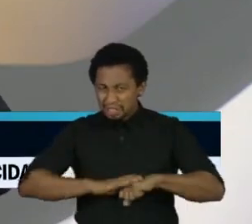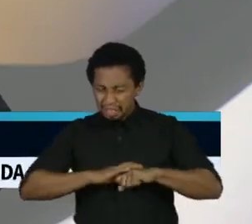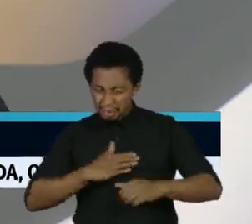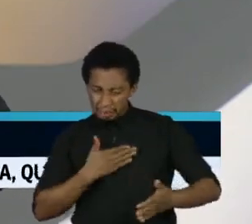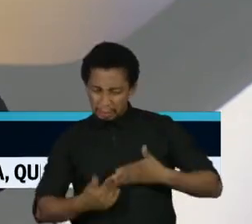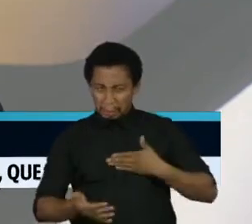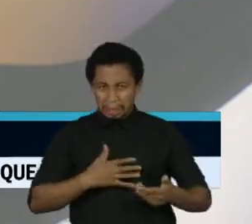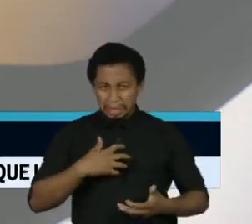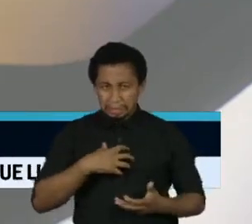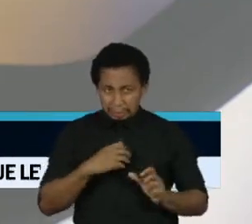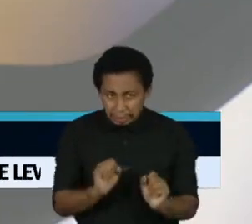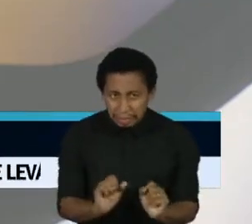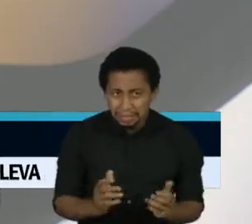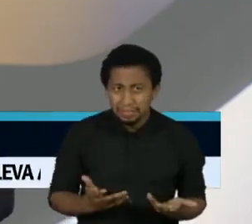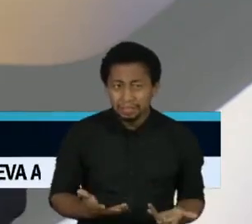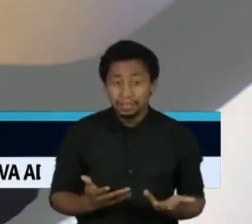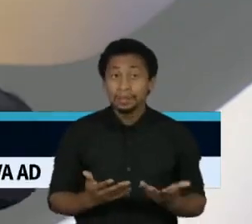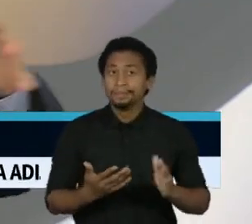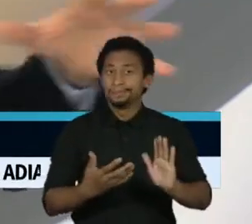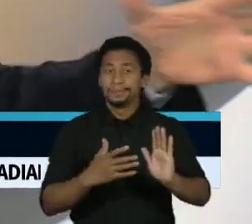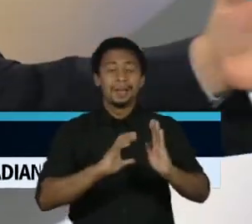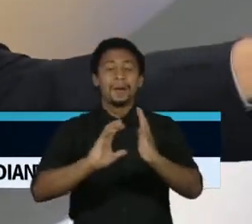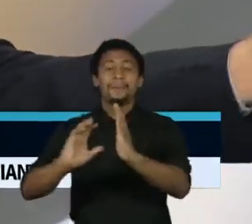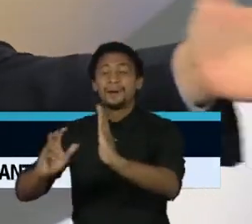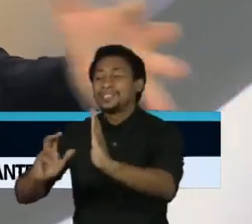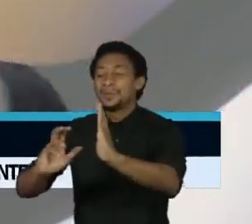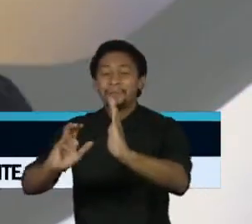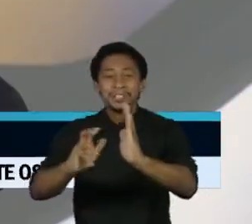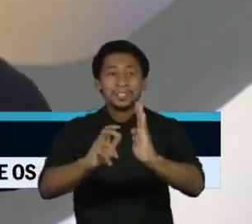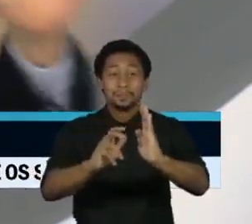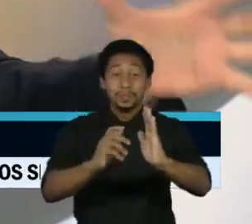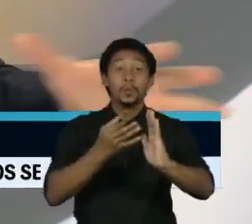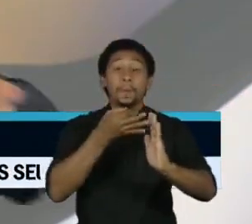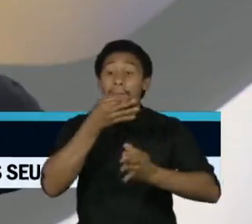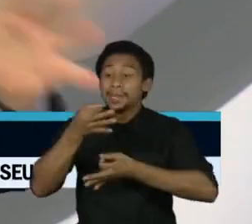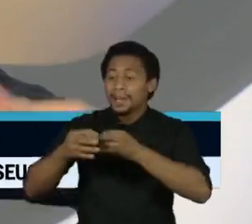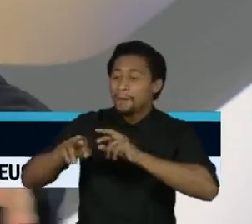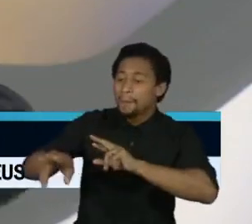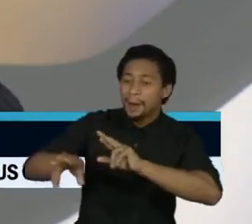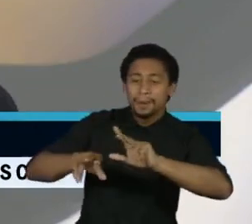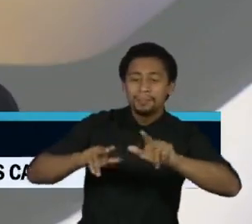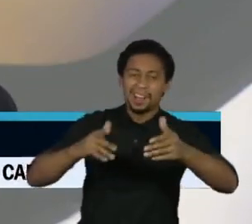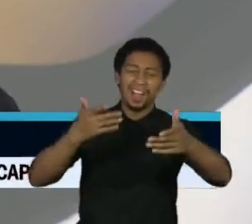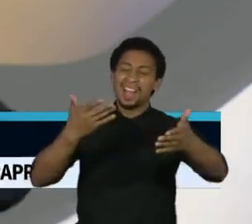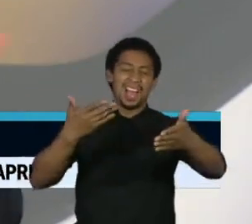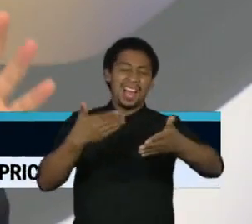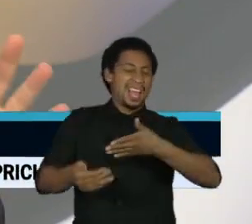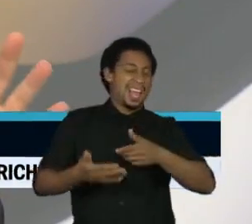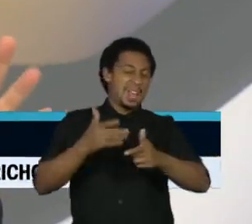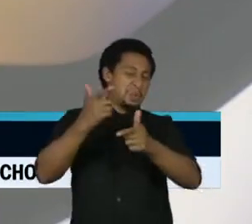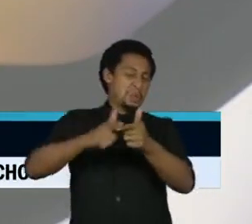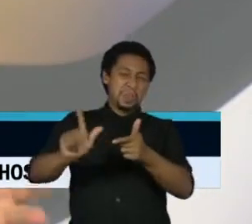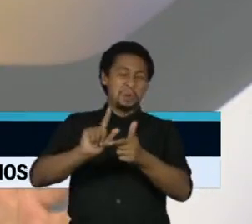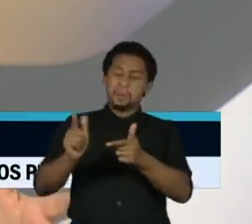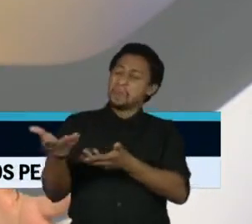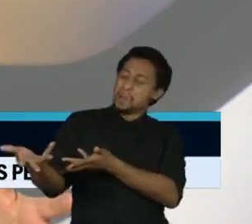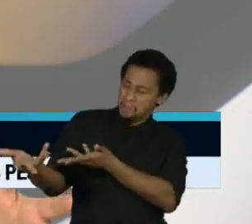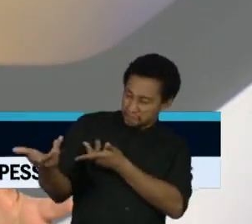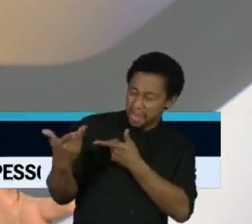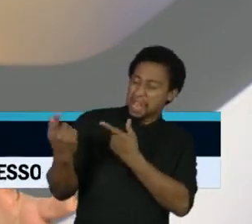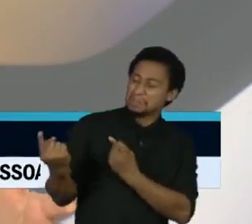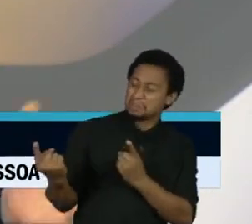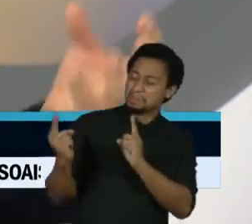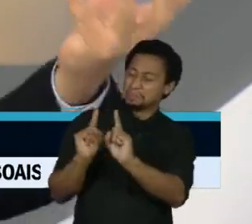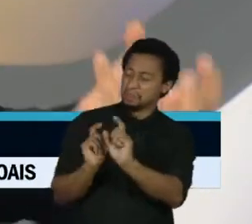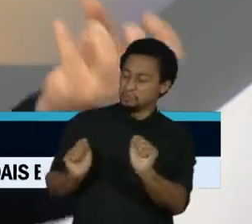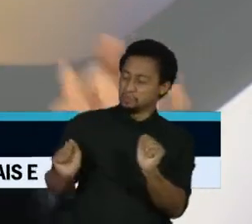se tira para a questão ideológica se de vamos juntar todo mundo aqui do como ganhar esse negócio para depois de resolve acaba